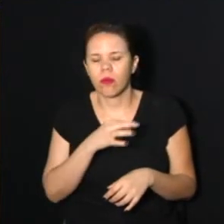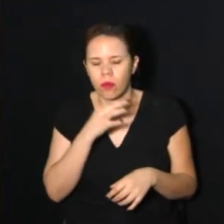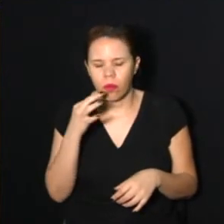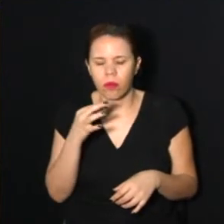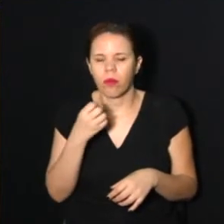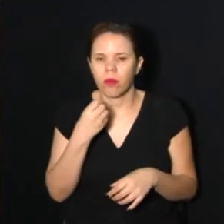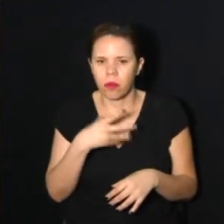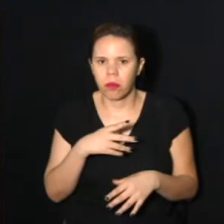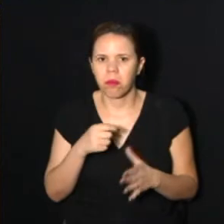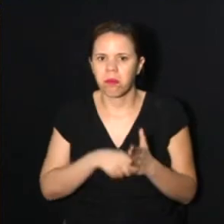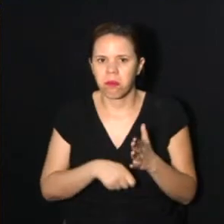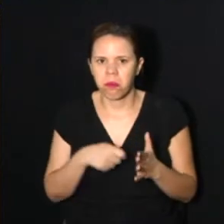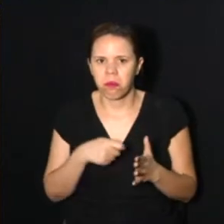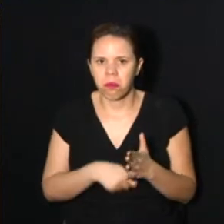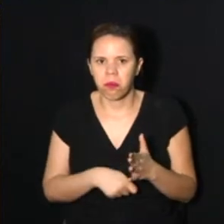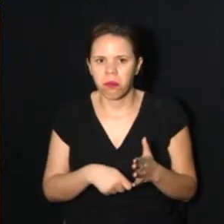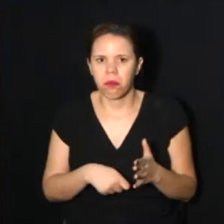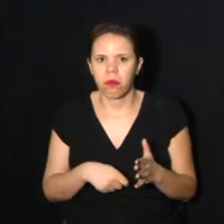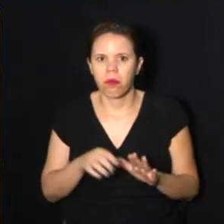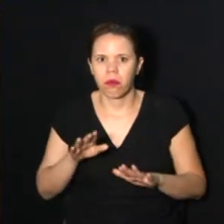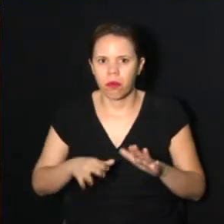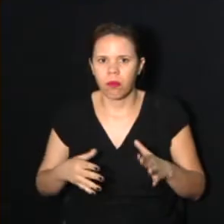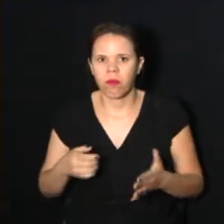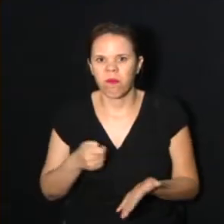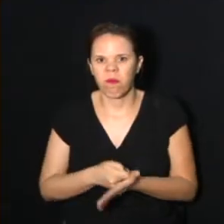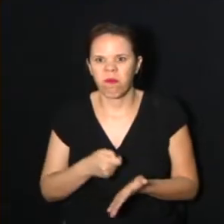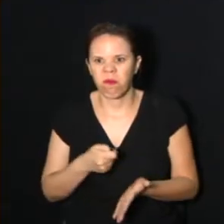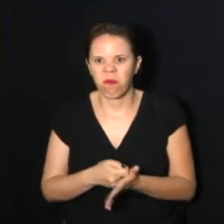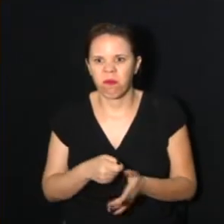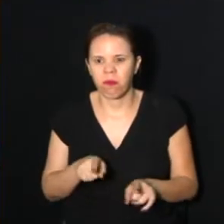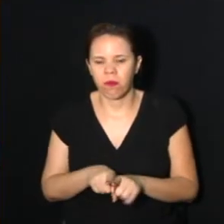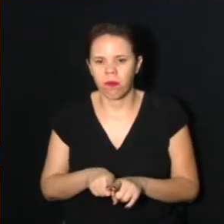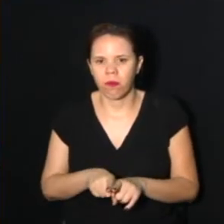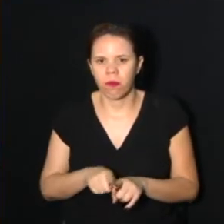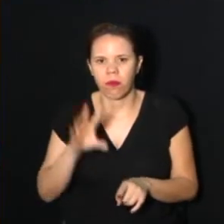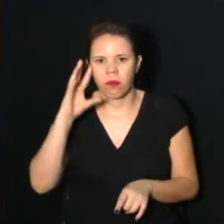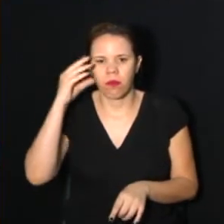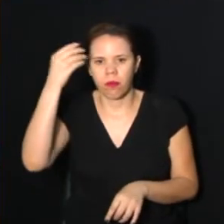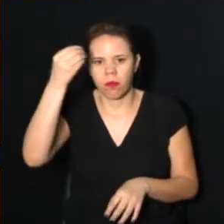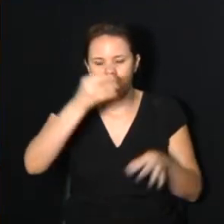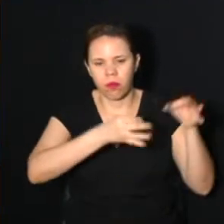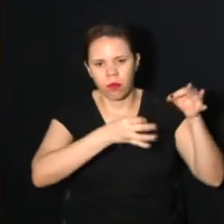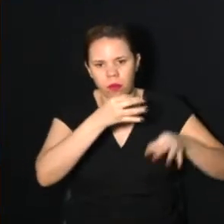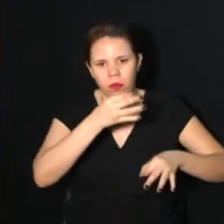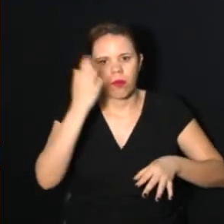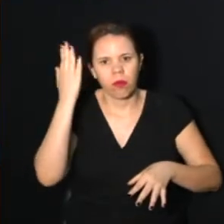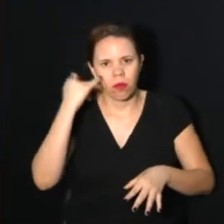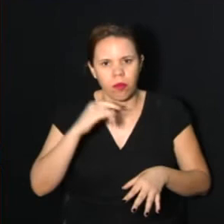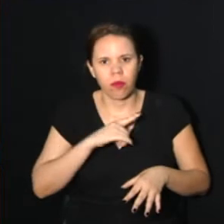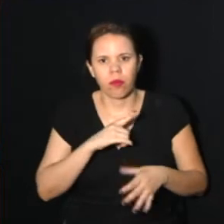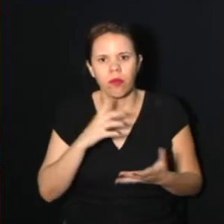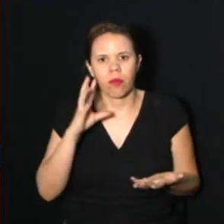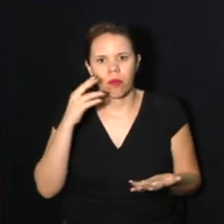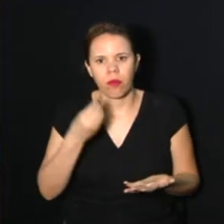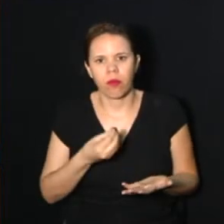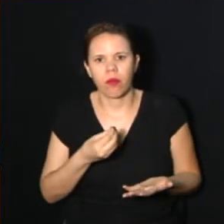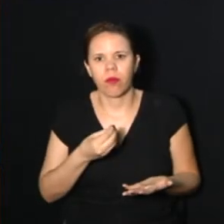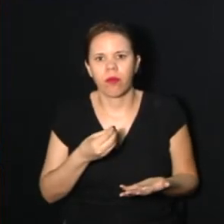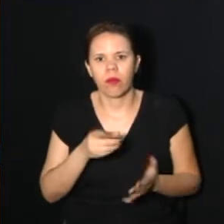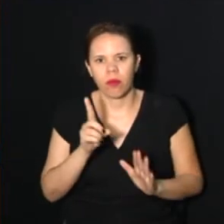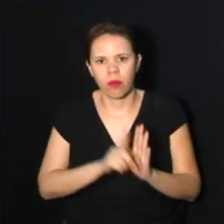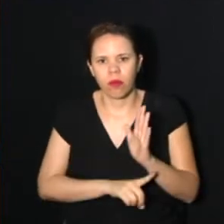vereador de um temperamento firme, um vereador de alto conhecimento jurídico, e preza porque os seus direitos